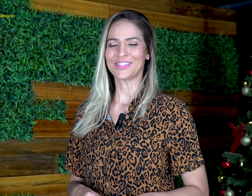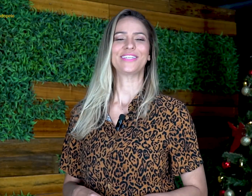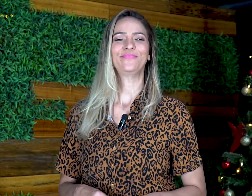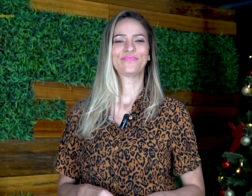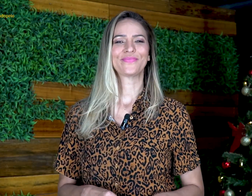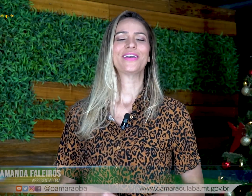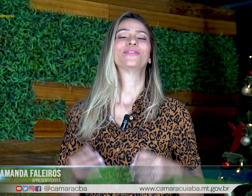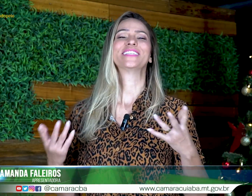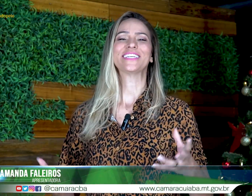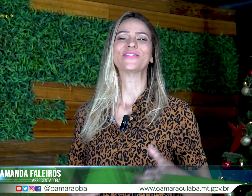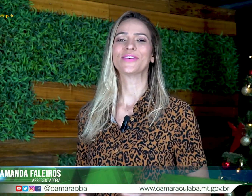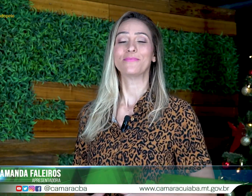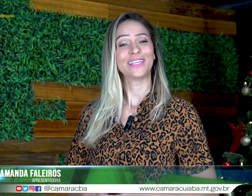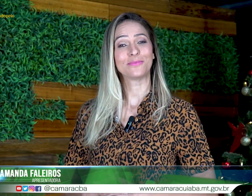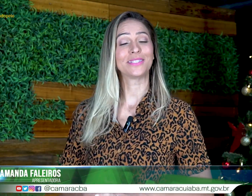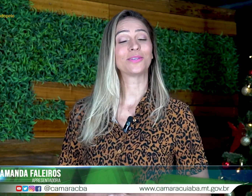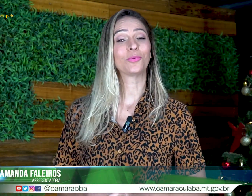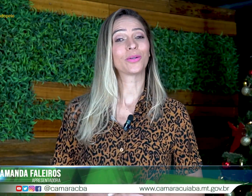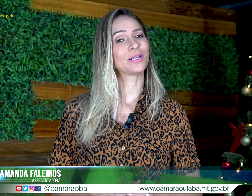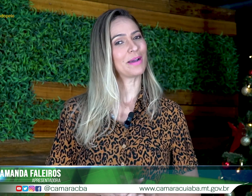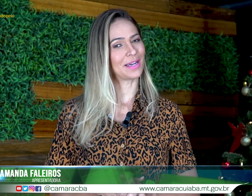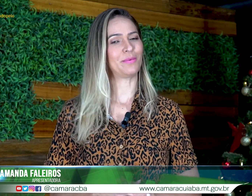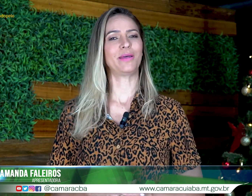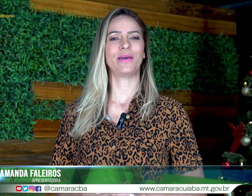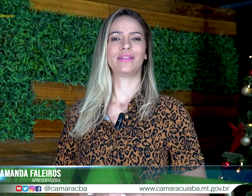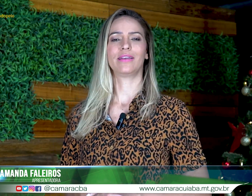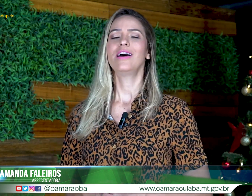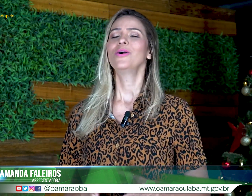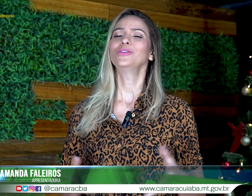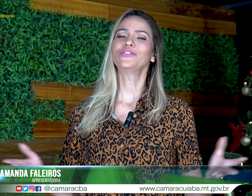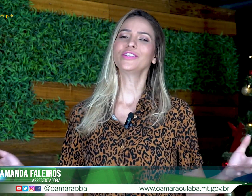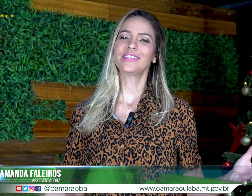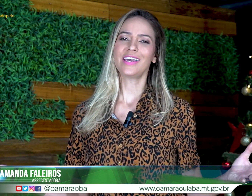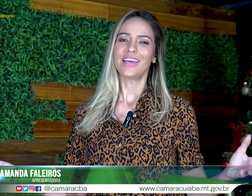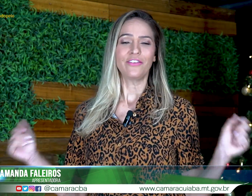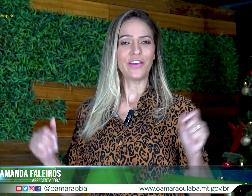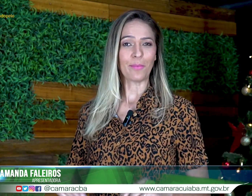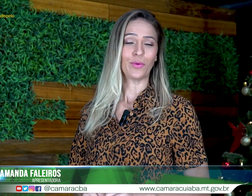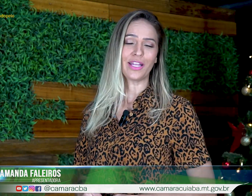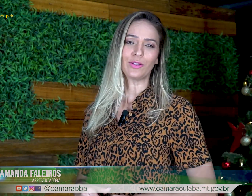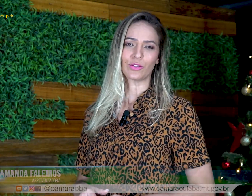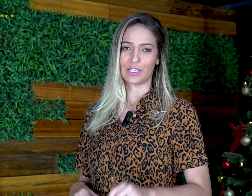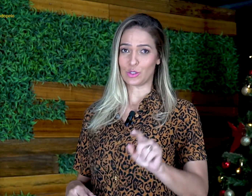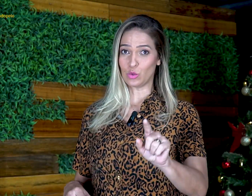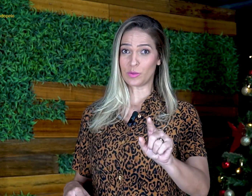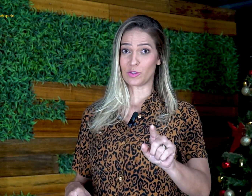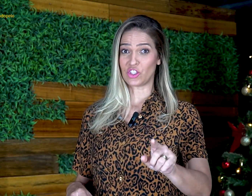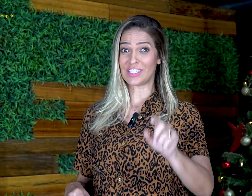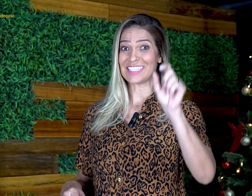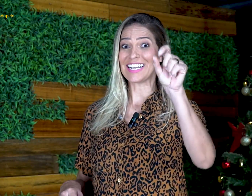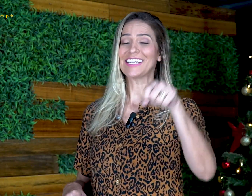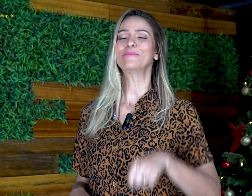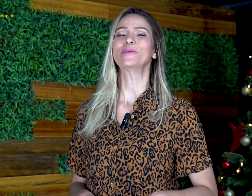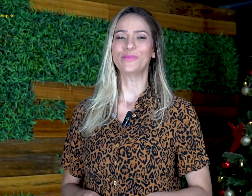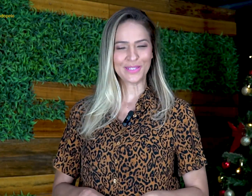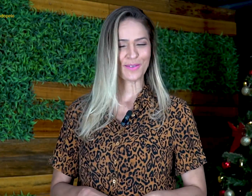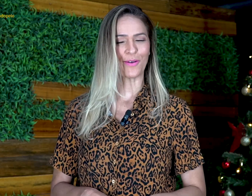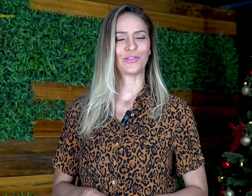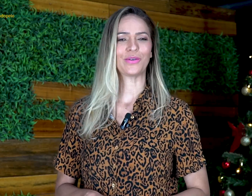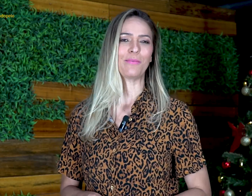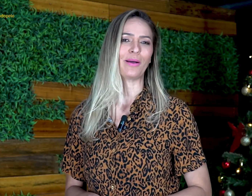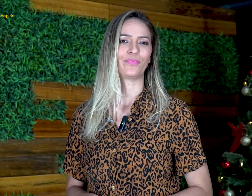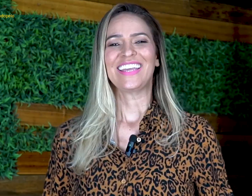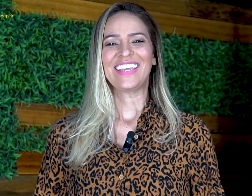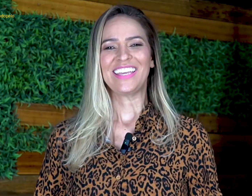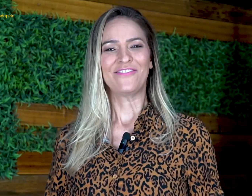Olá, tudo bem com você? Começa agora mais uma edição do programa Câmara Aberta, onde você fica por dentro das últimas notícias da Câmara